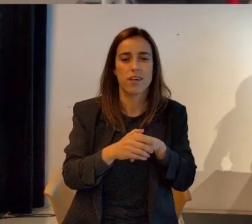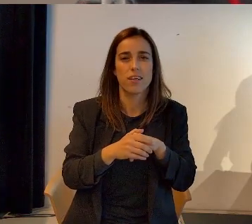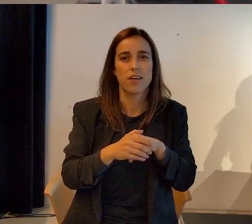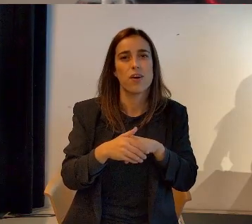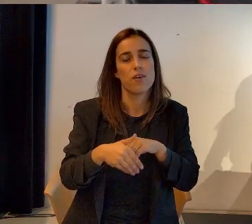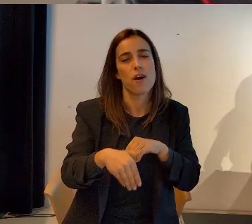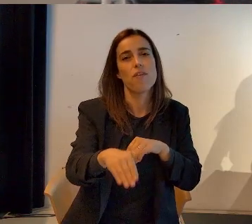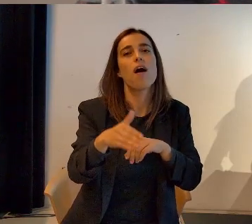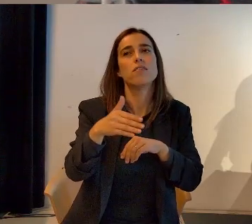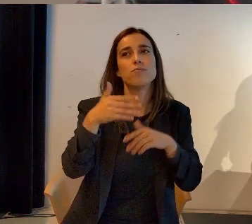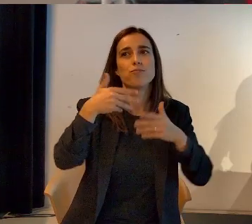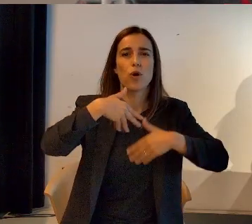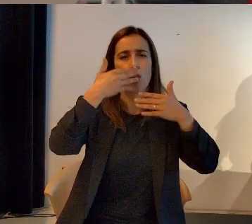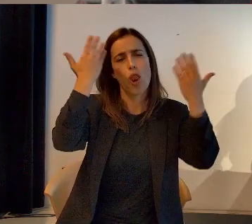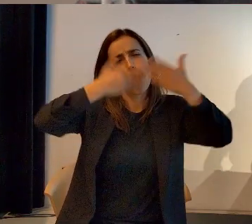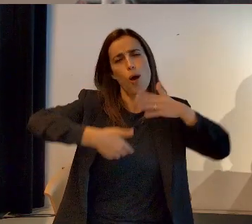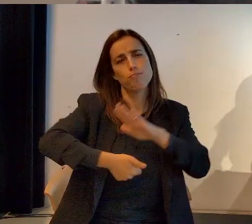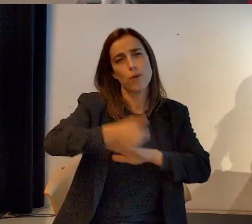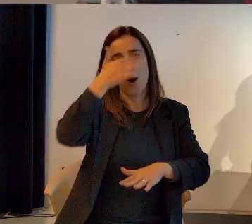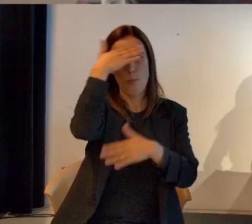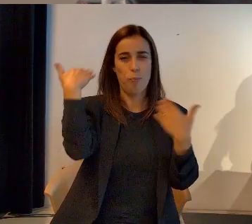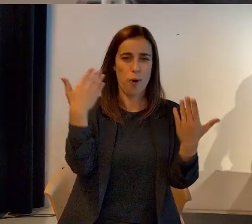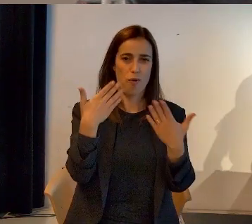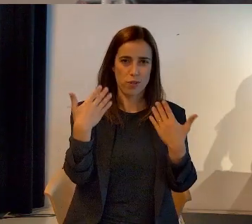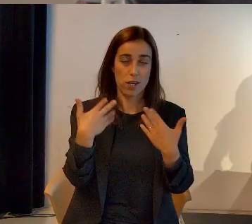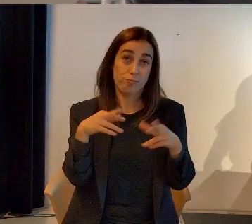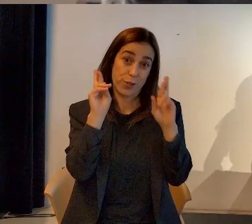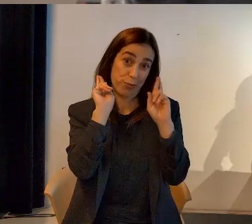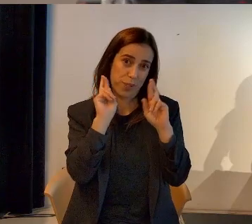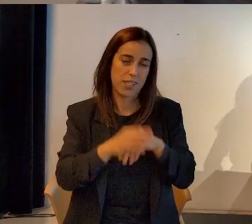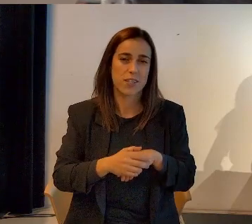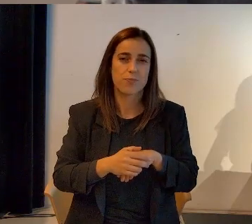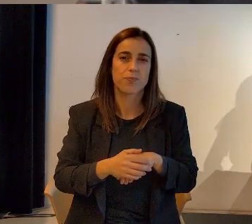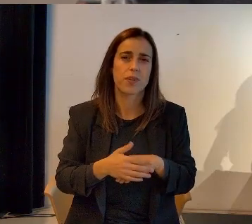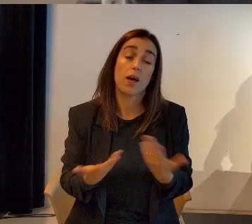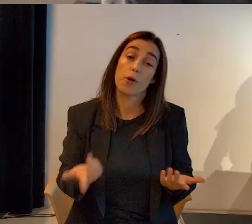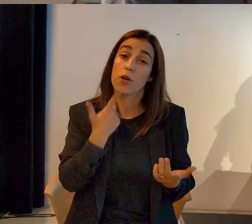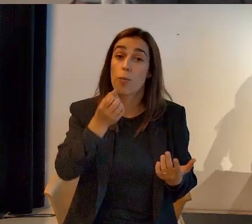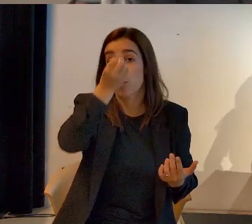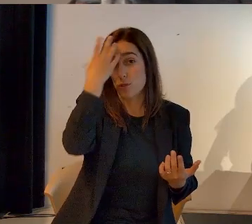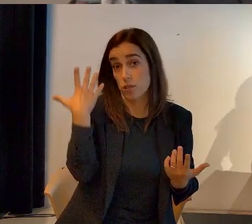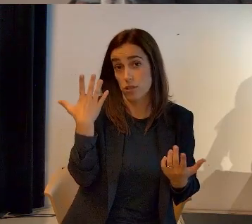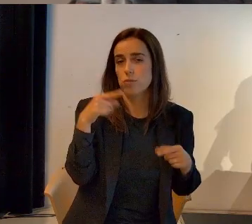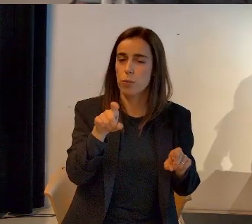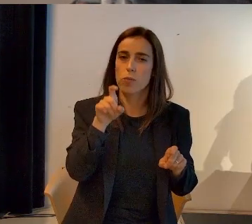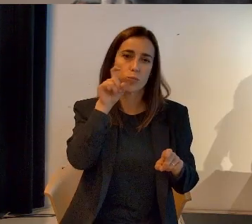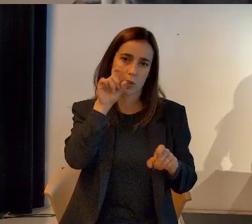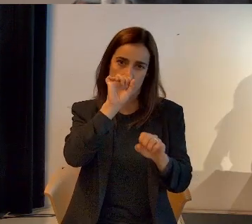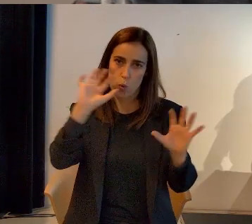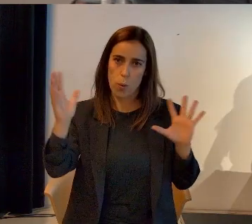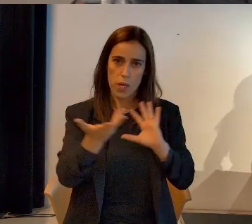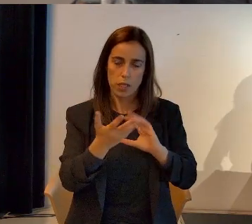ainda mais o verão quente que esperamos que venhamos a ter. E depois não podemos esquecer que este é um evento também sustentável. É um evento